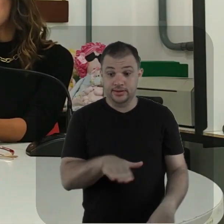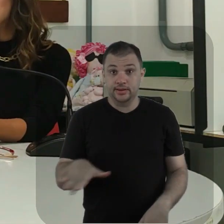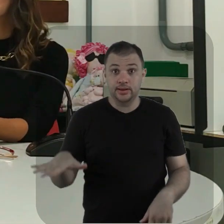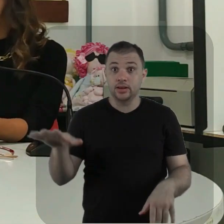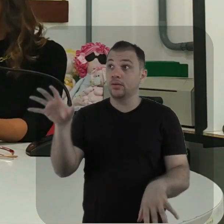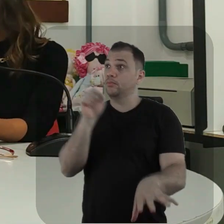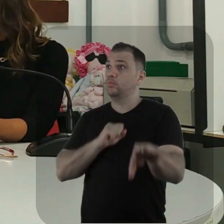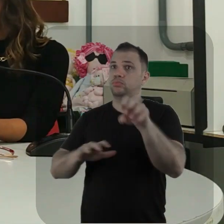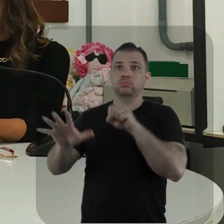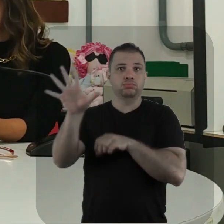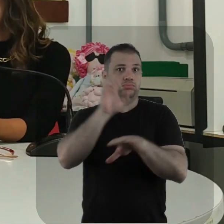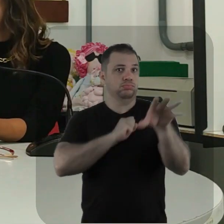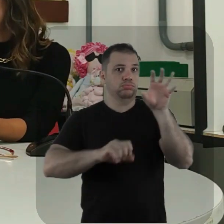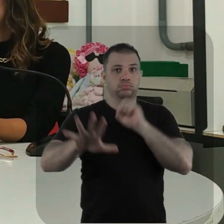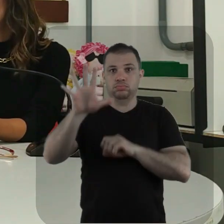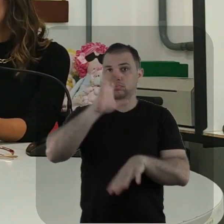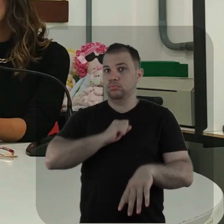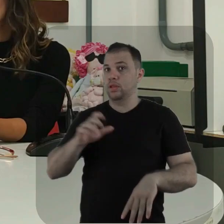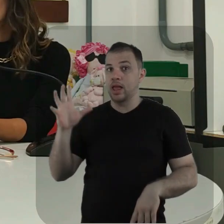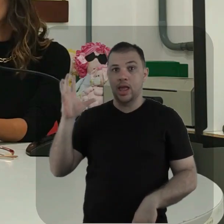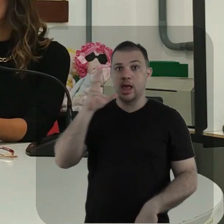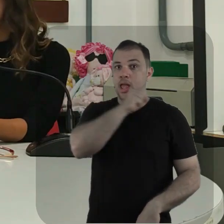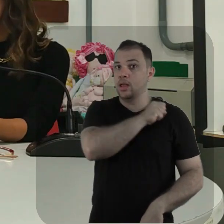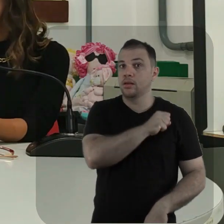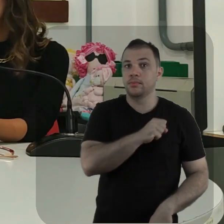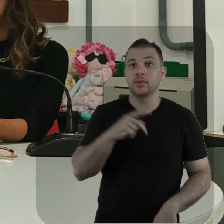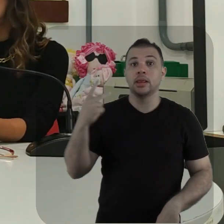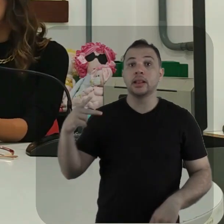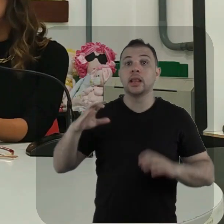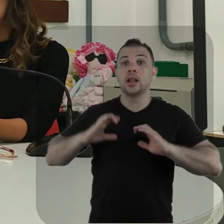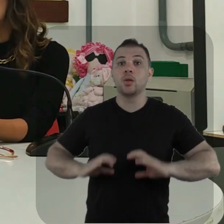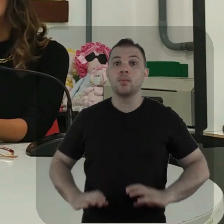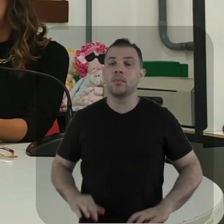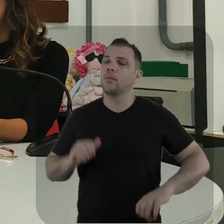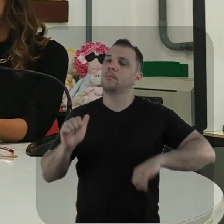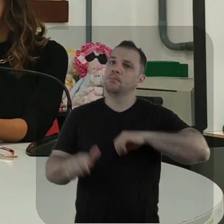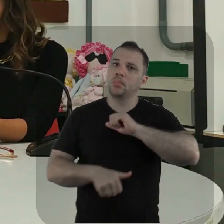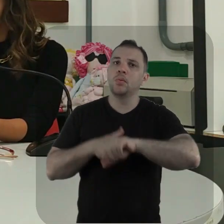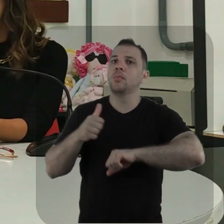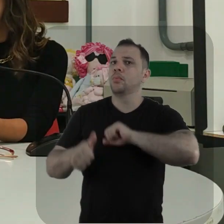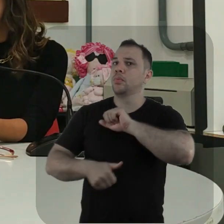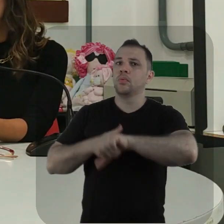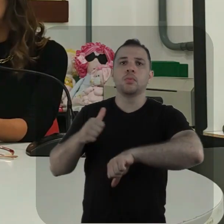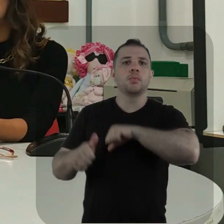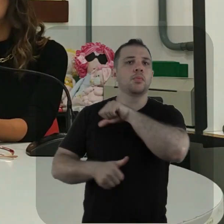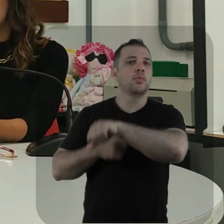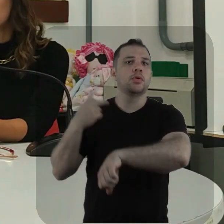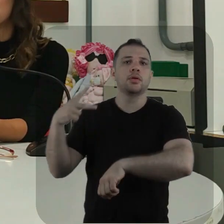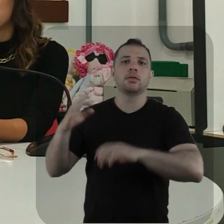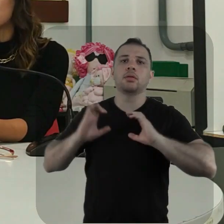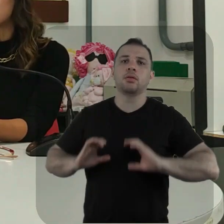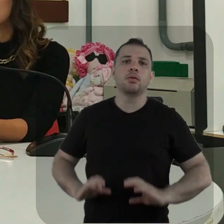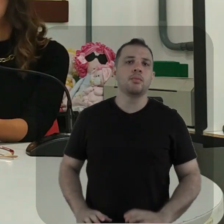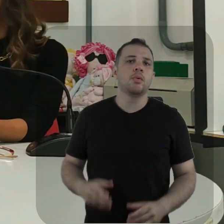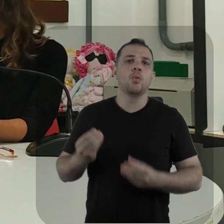crianças elas assimilam muito mais rápido do que o adulto, então isso faz com que os comportamentos se alterem muito também,